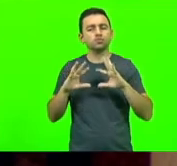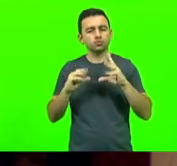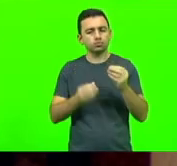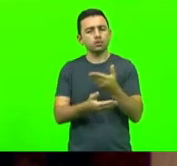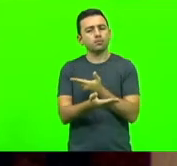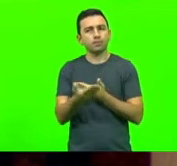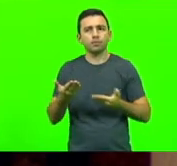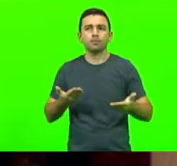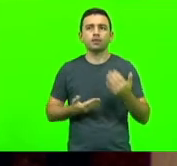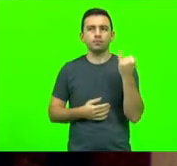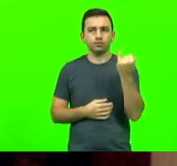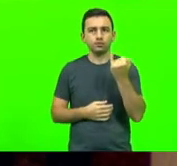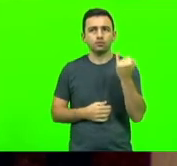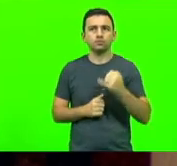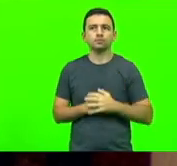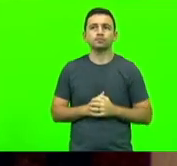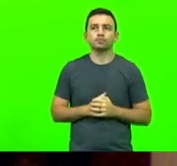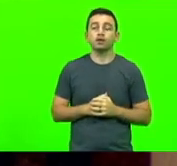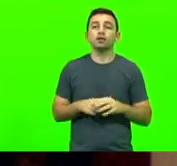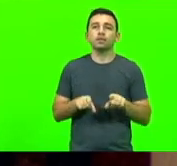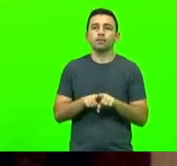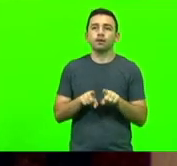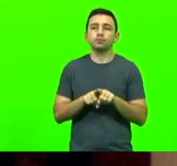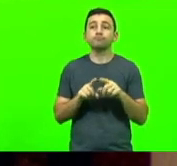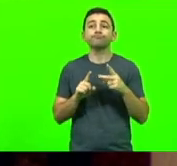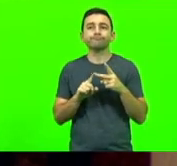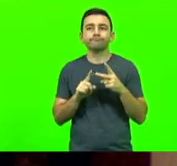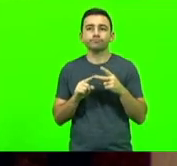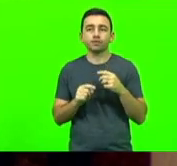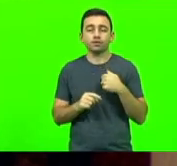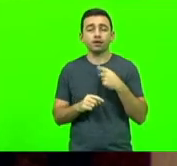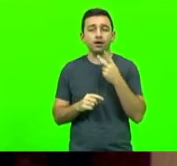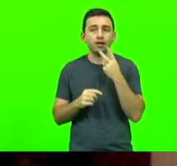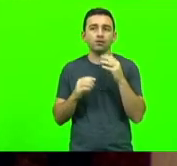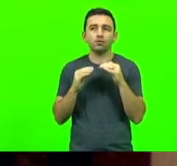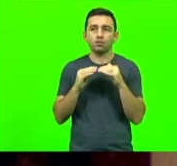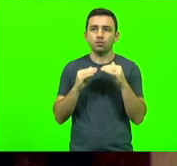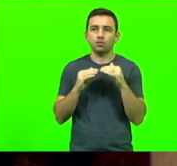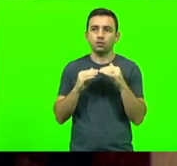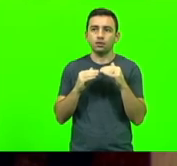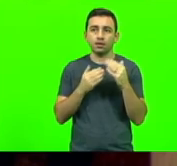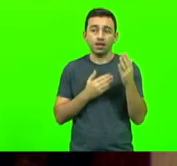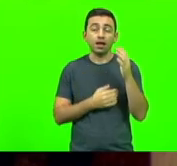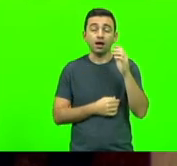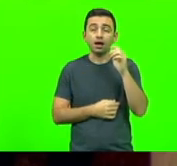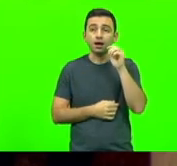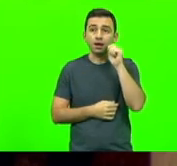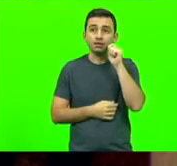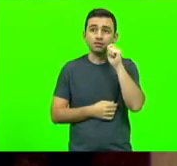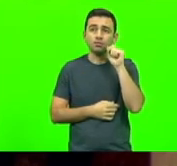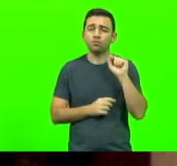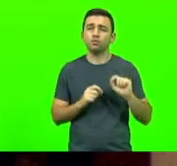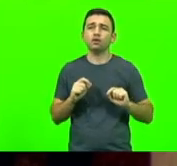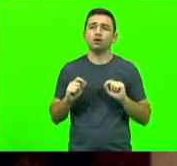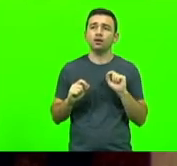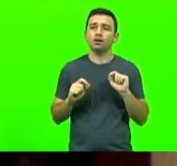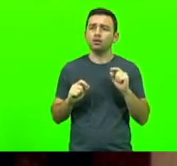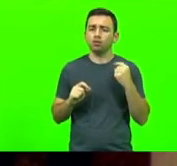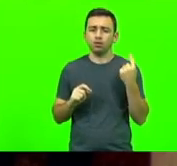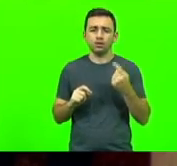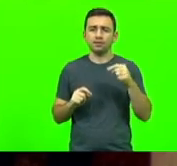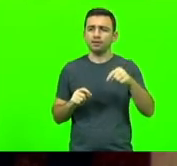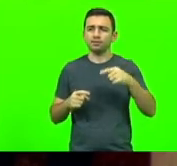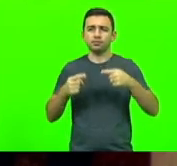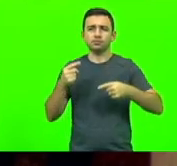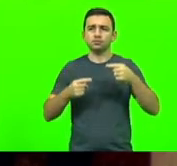A segunda coisa que eu quero falar, e que eu concordo com a deputada Ana, é que nós não estamos aqui